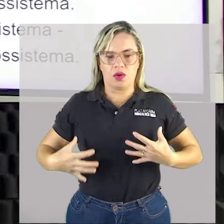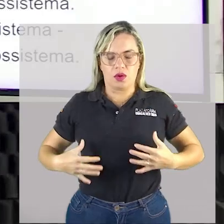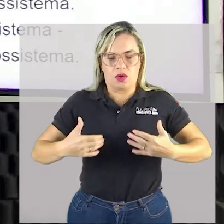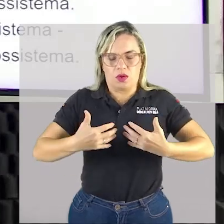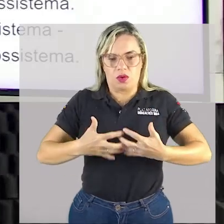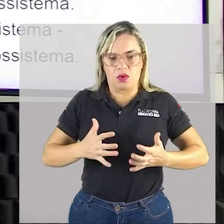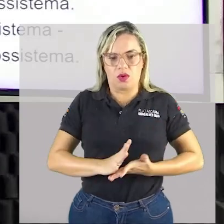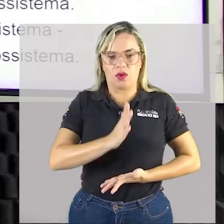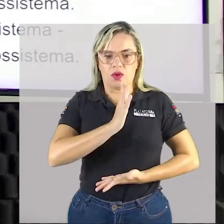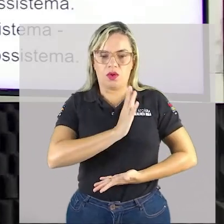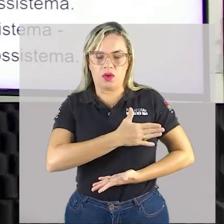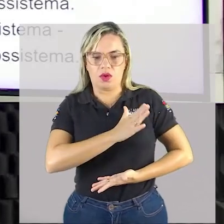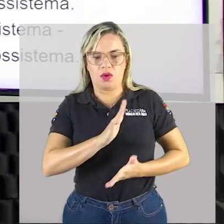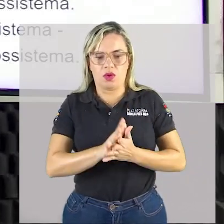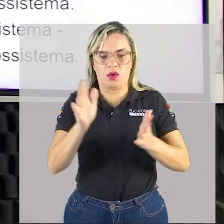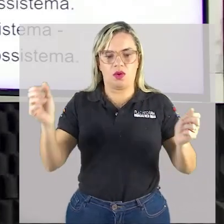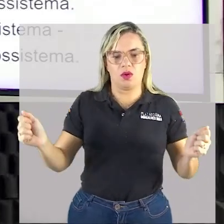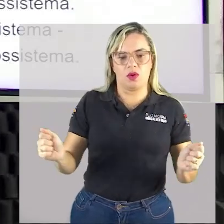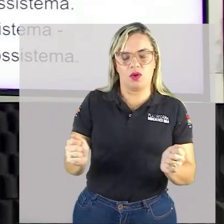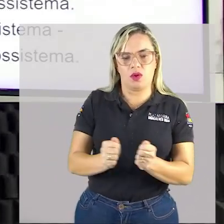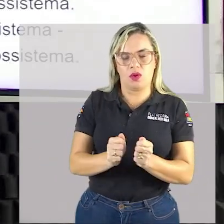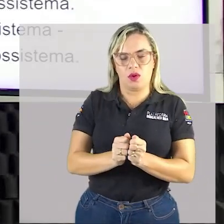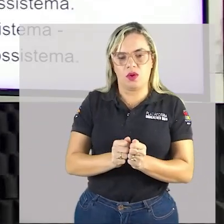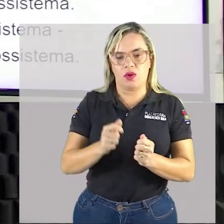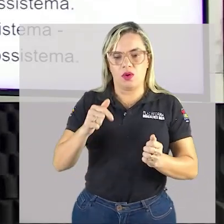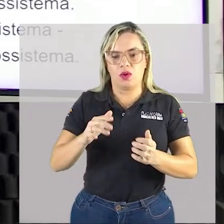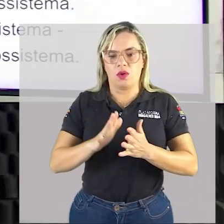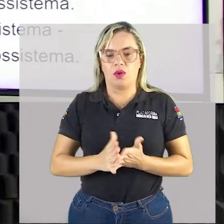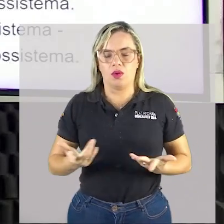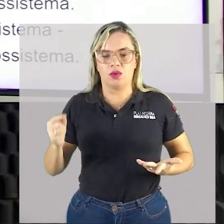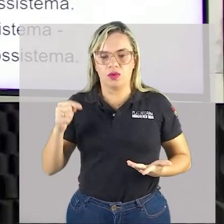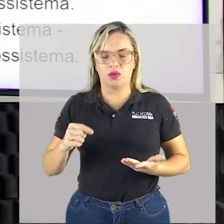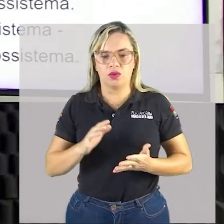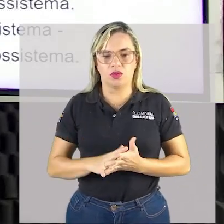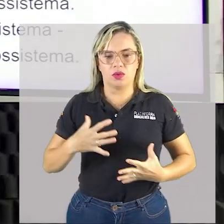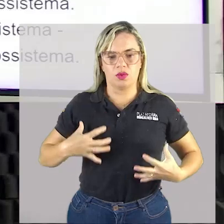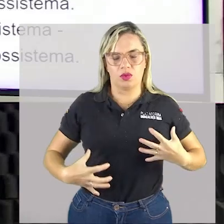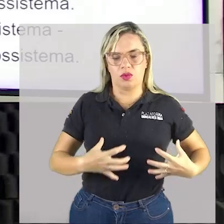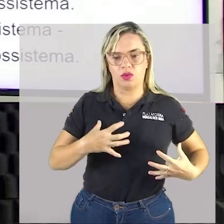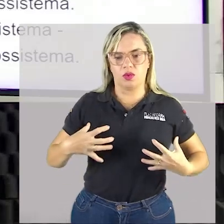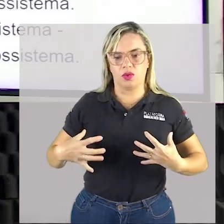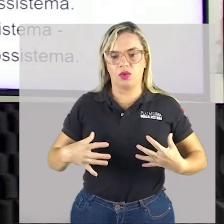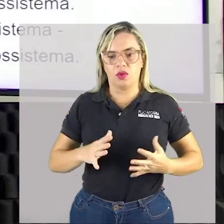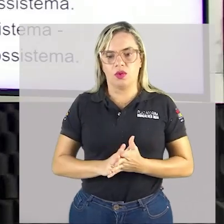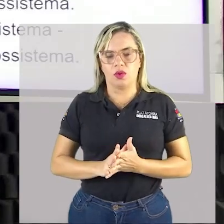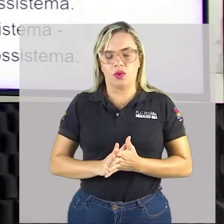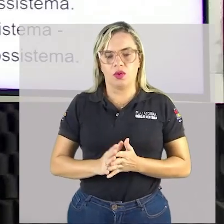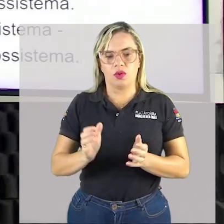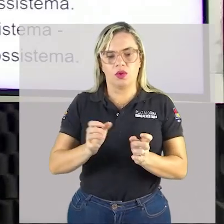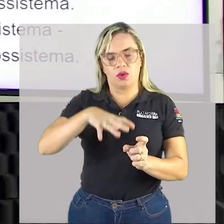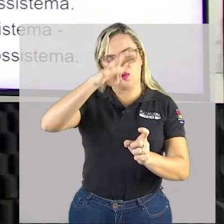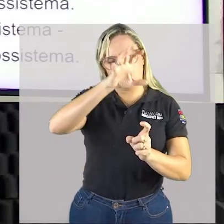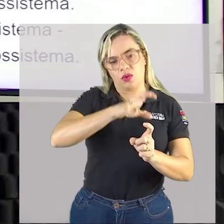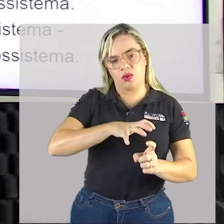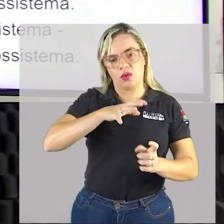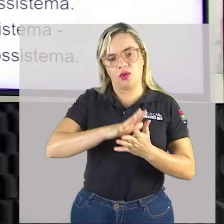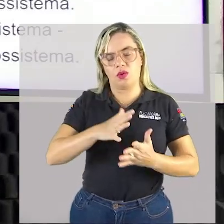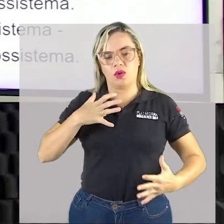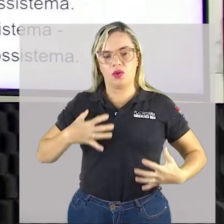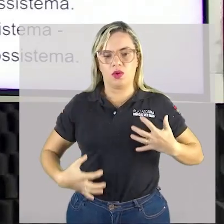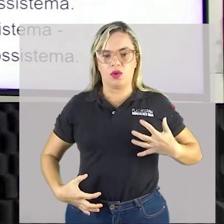estômago. Aí juntos eles vão formar o organismo. E aí,